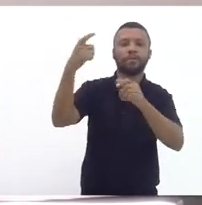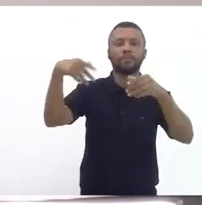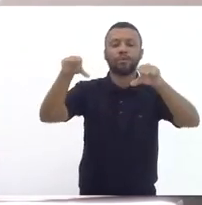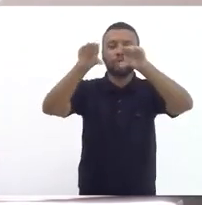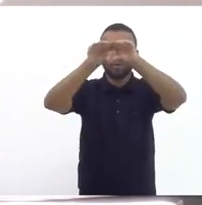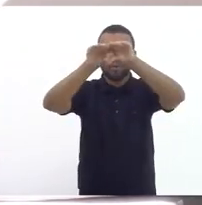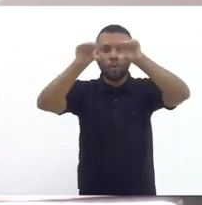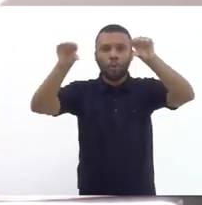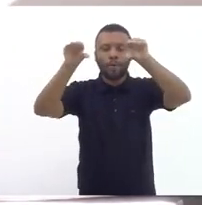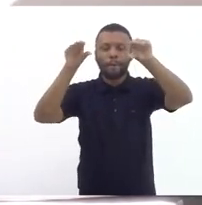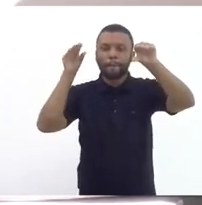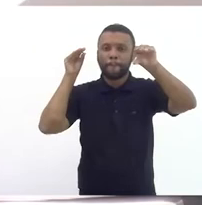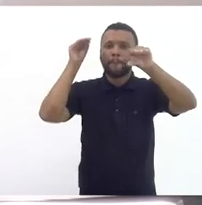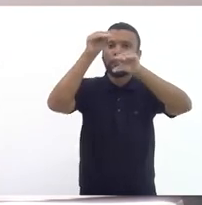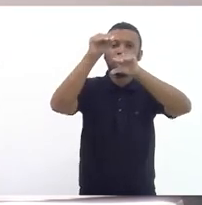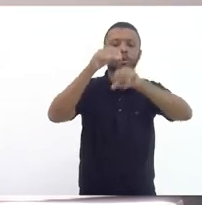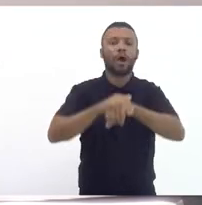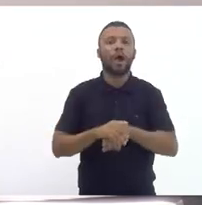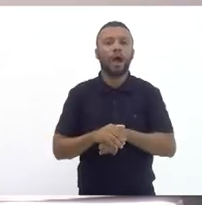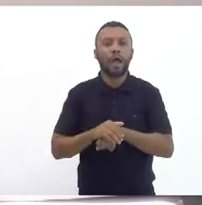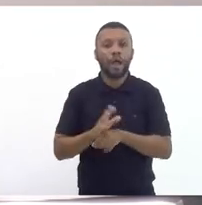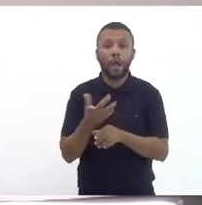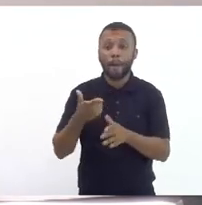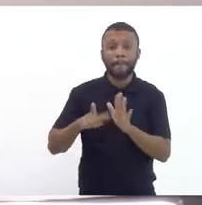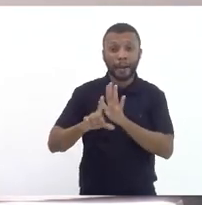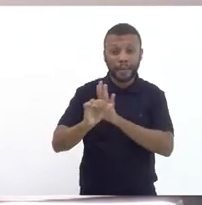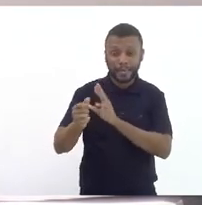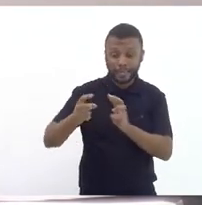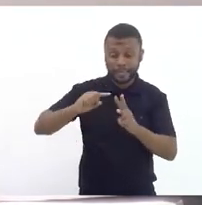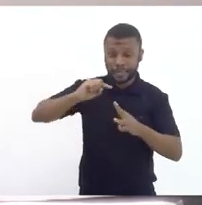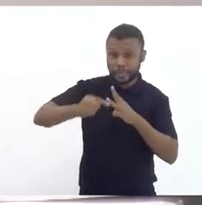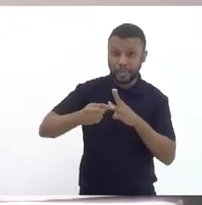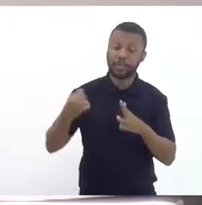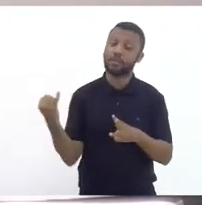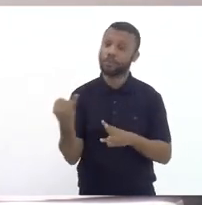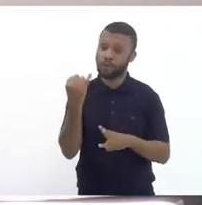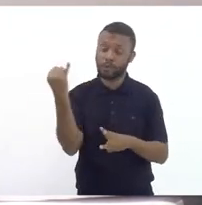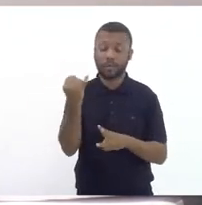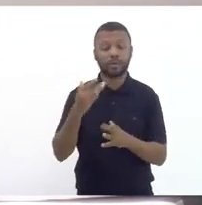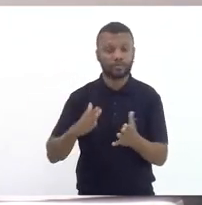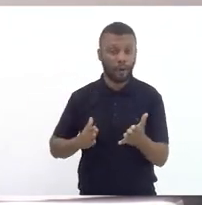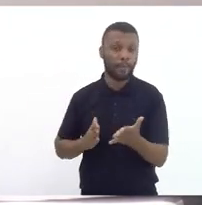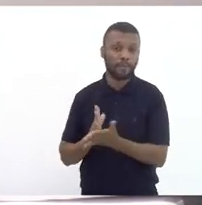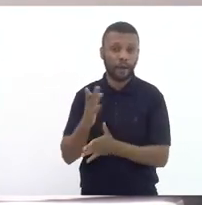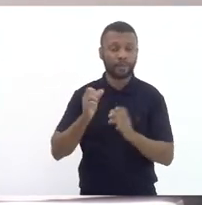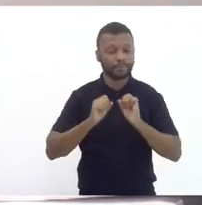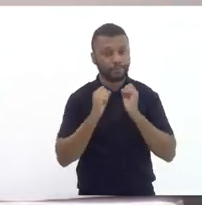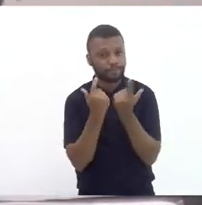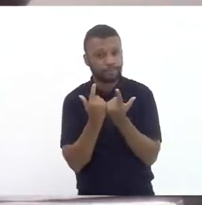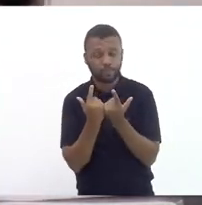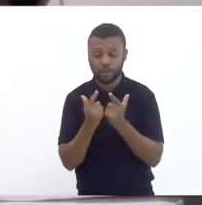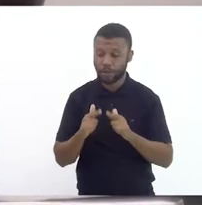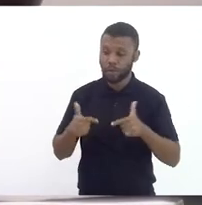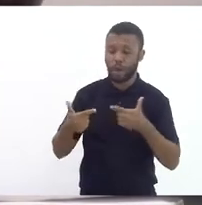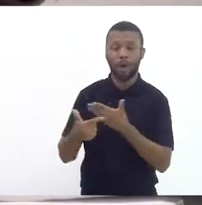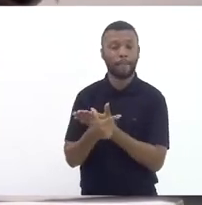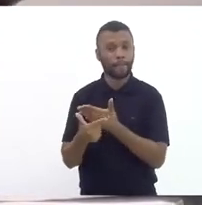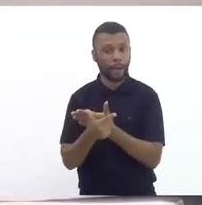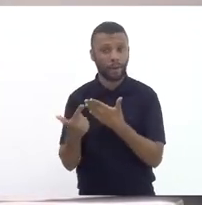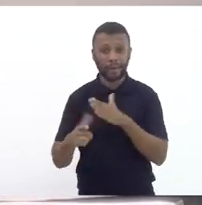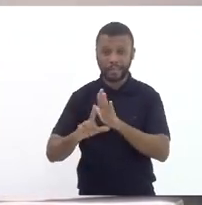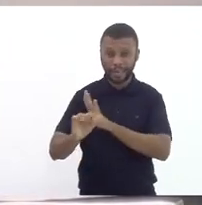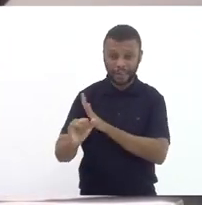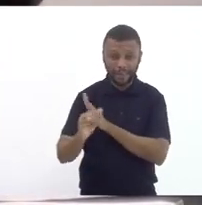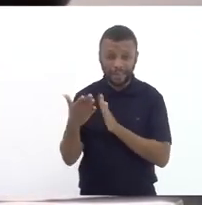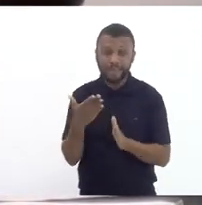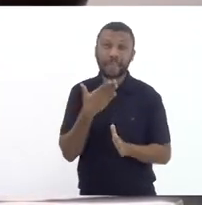também aprovada aqui nessa casa em 2018. Então, tem três leis aqui importantes que o parlamento ela exerce seu papel. E essas leis não foram tão fáceis de serem